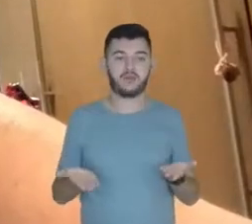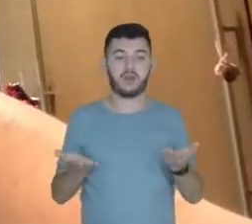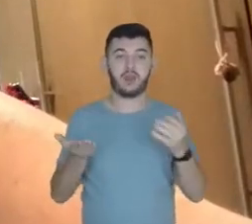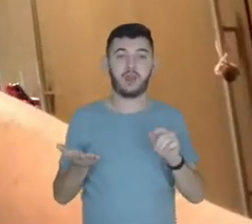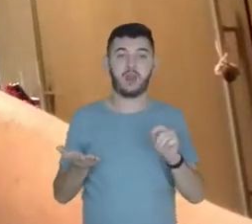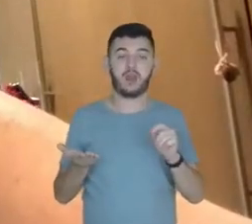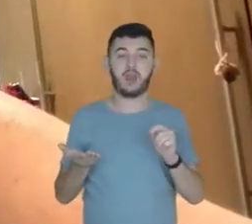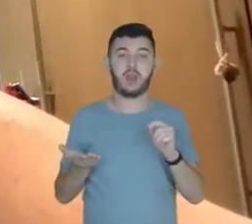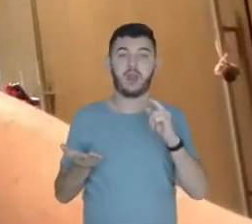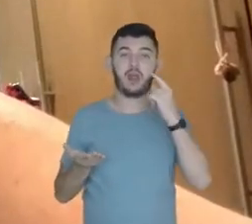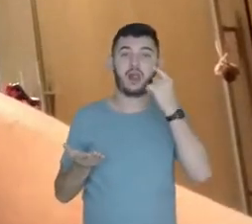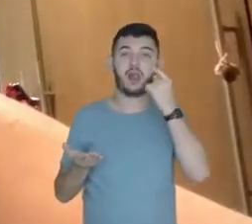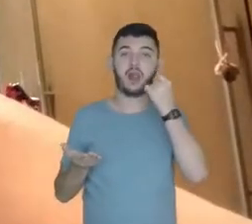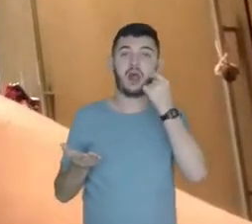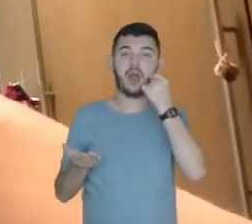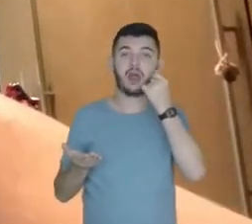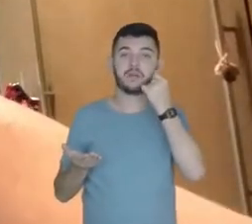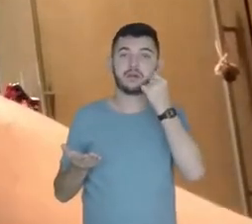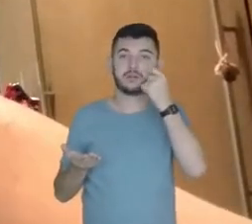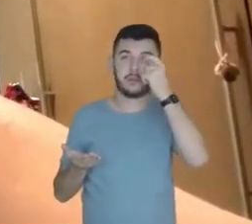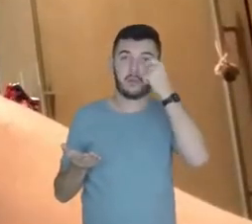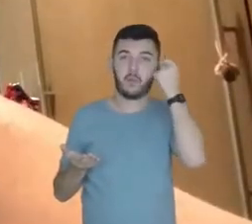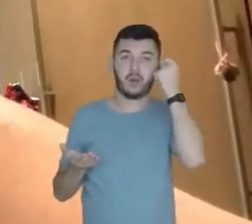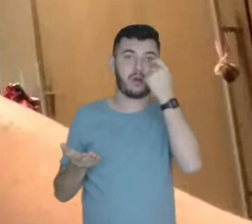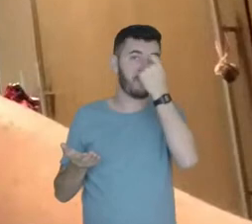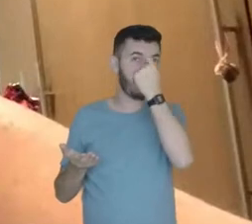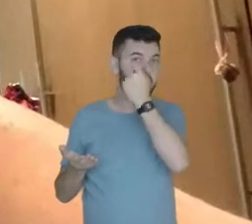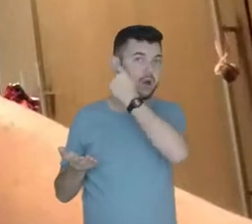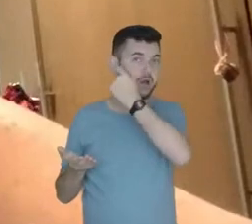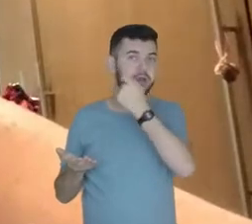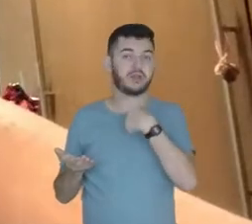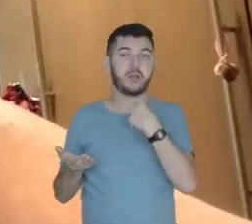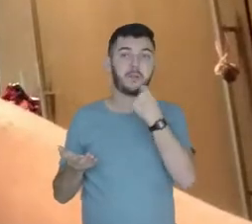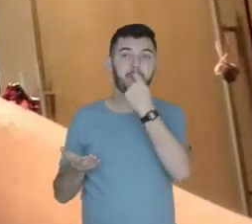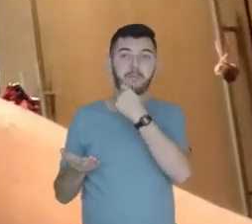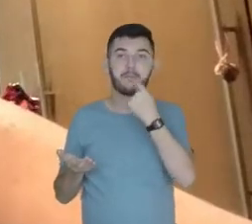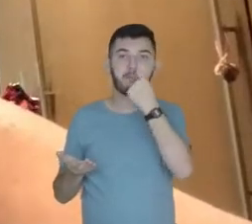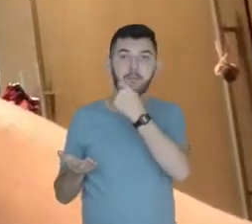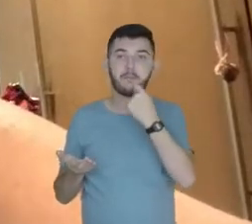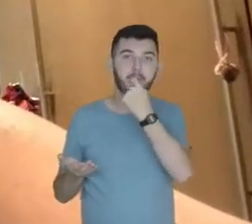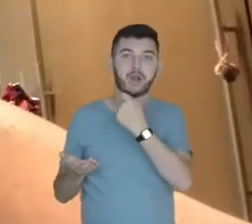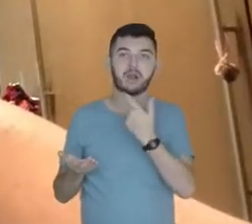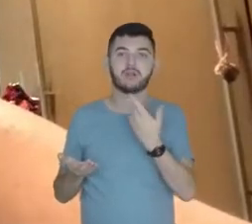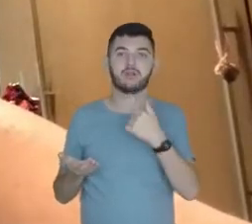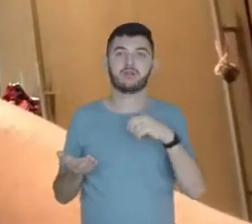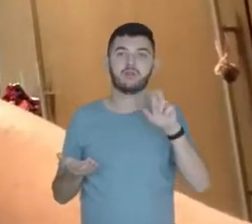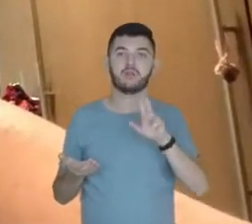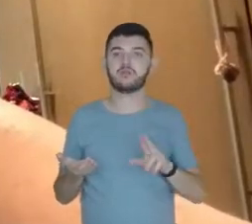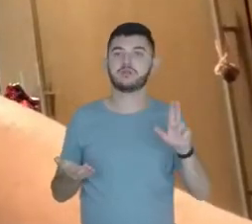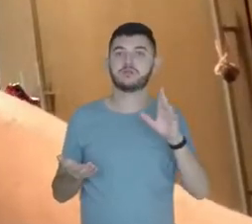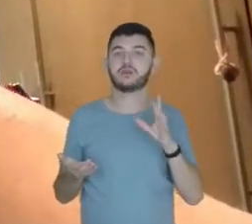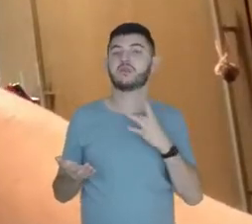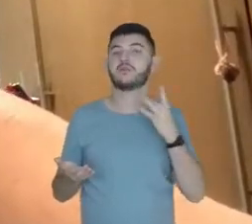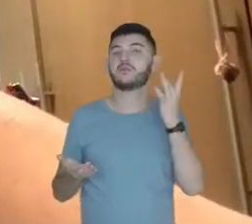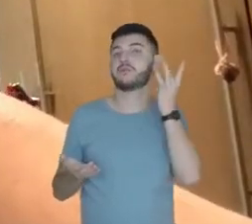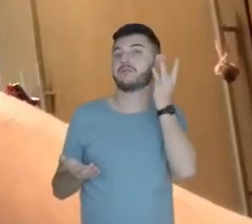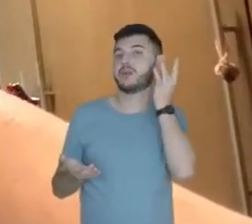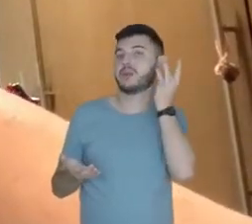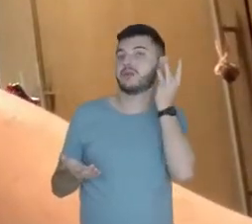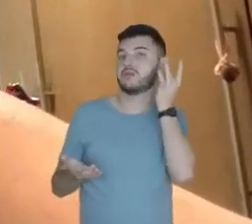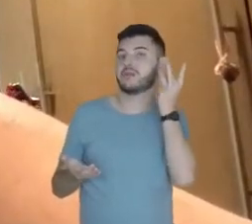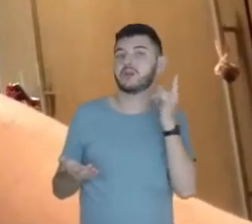batom. E estou usando brincos com 3 folhinhas douradas